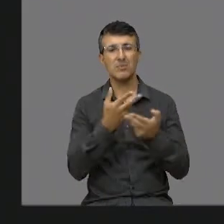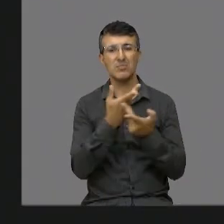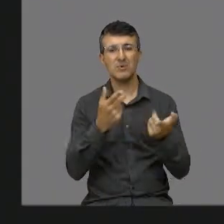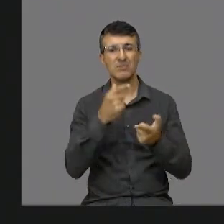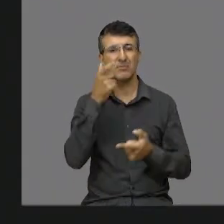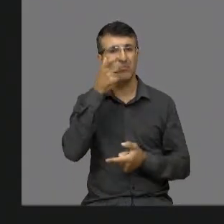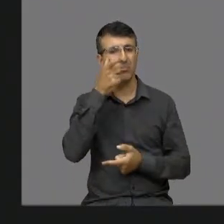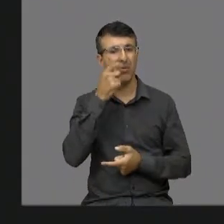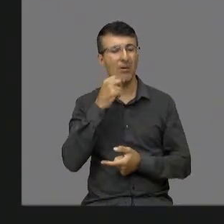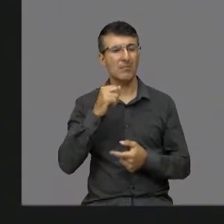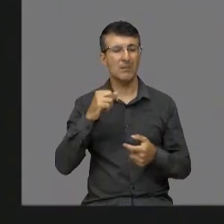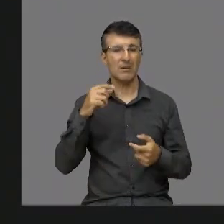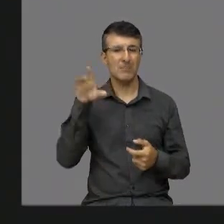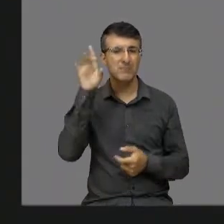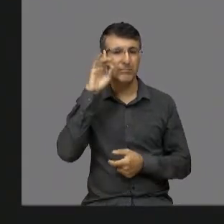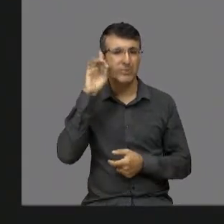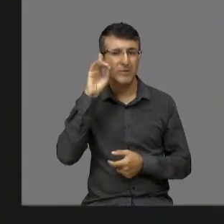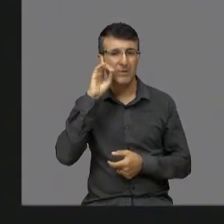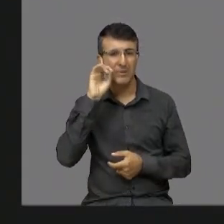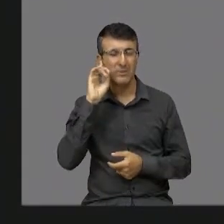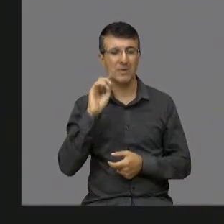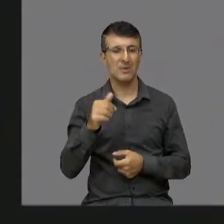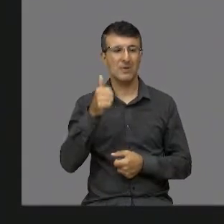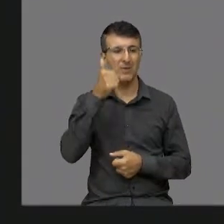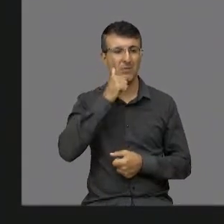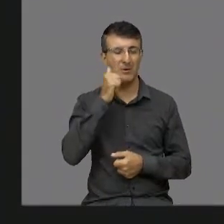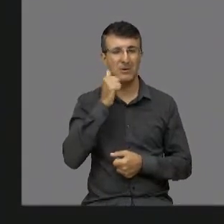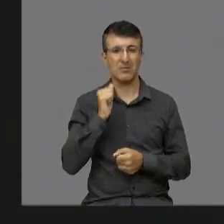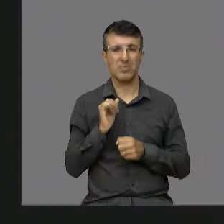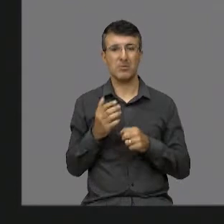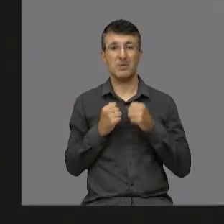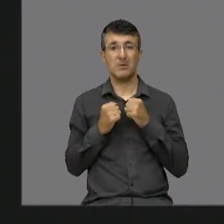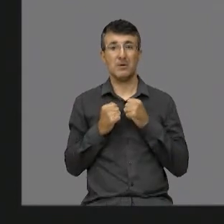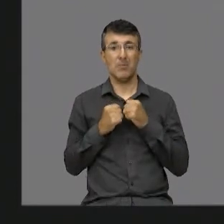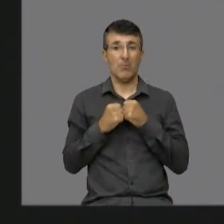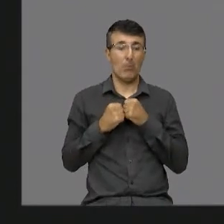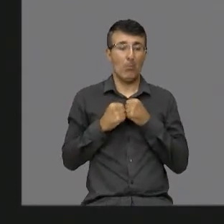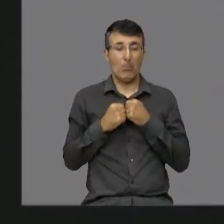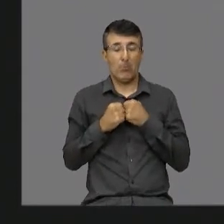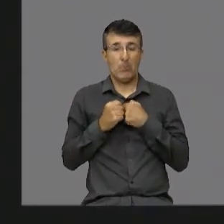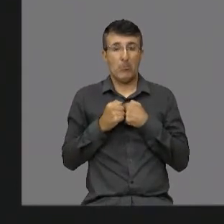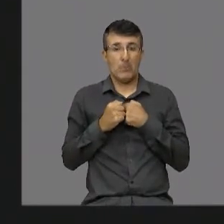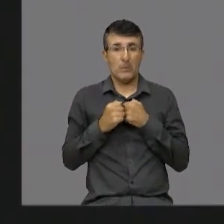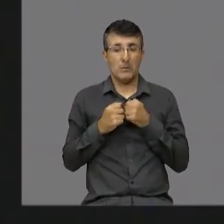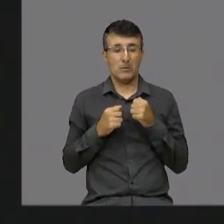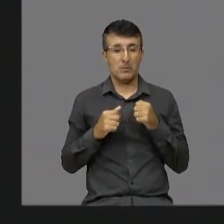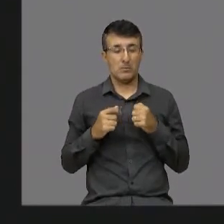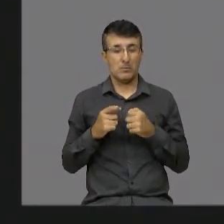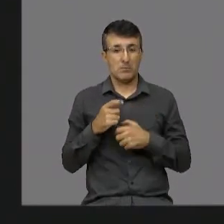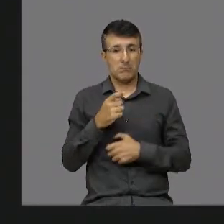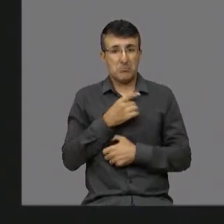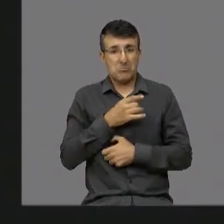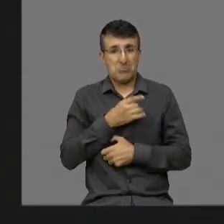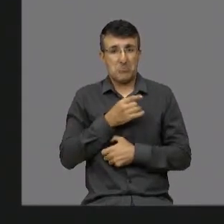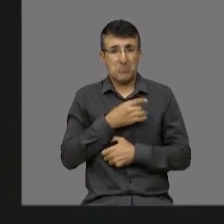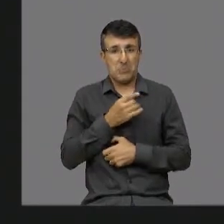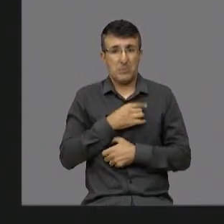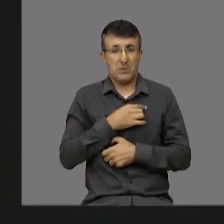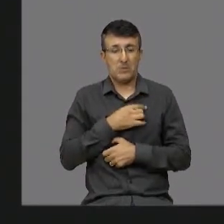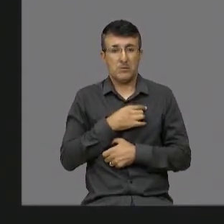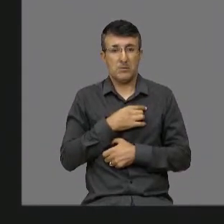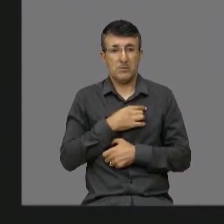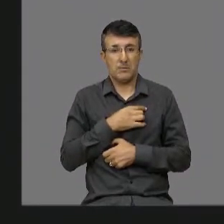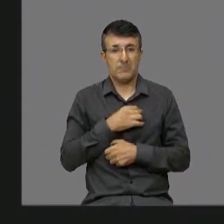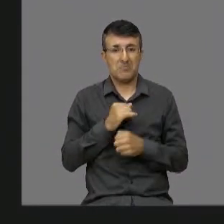dia as mulheres mais acuadas, mais na sujeição e principalmente, muitas vezes, não o